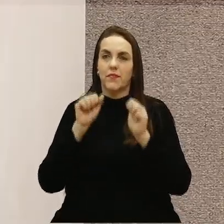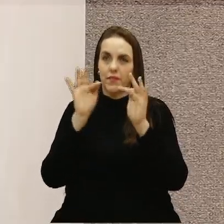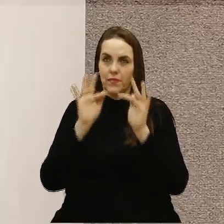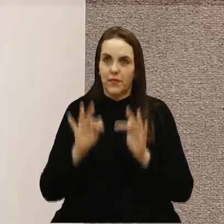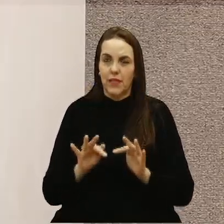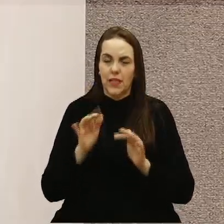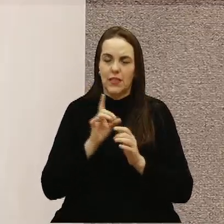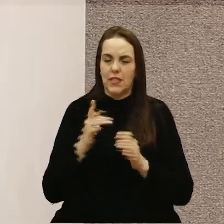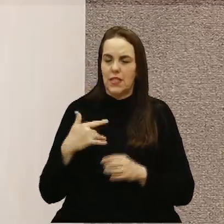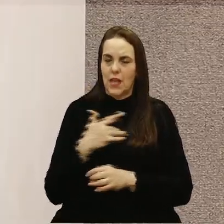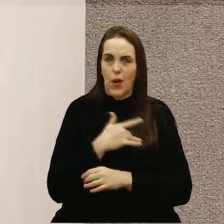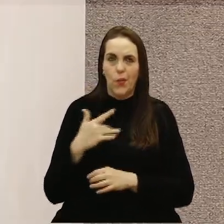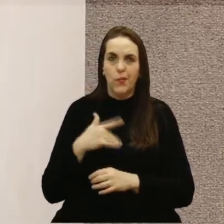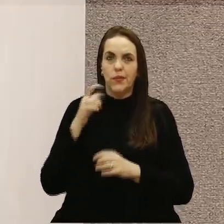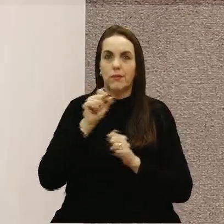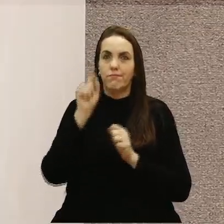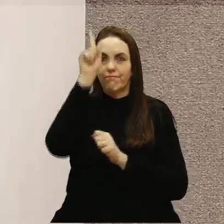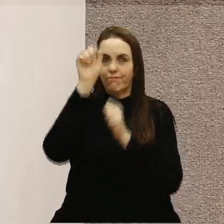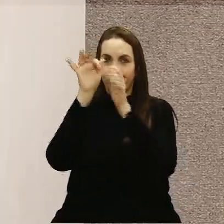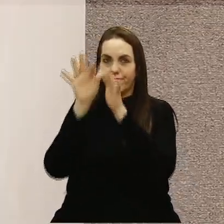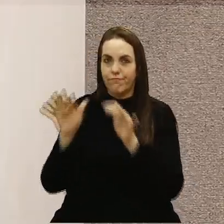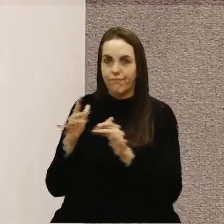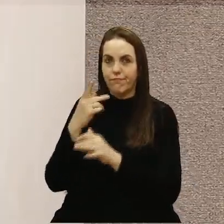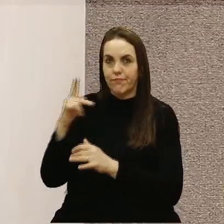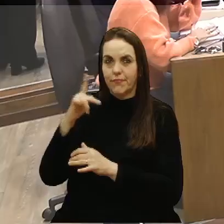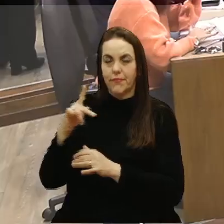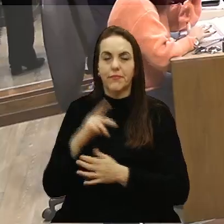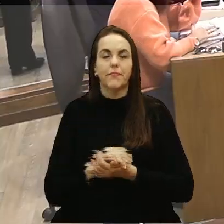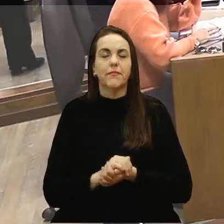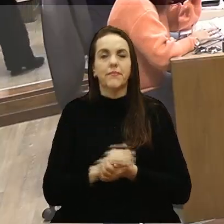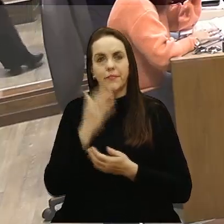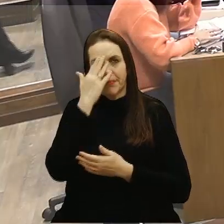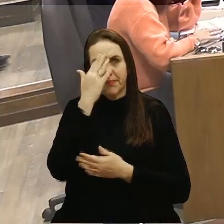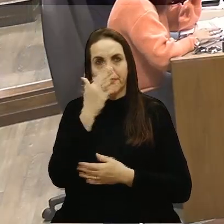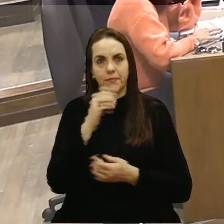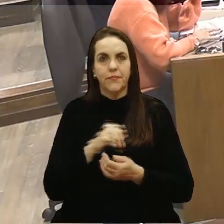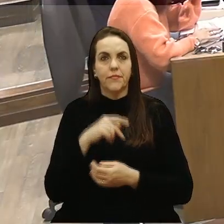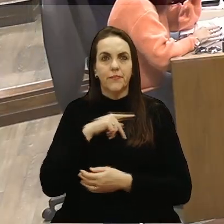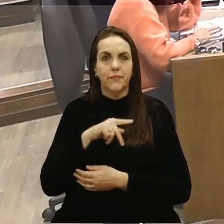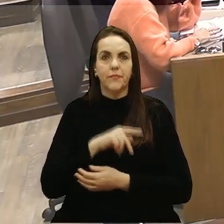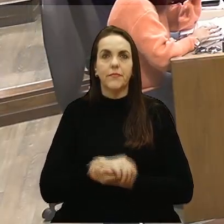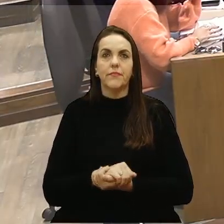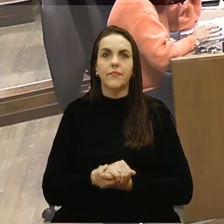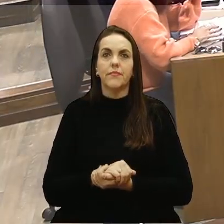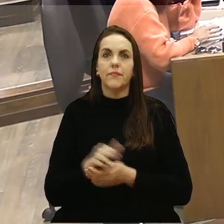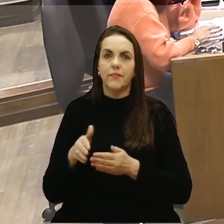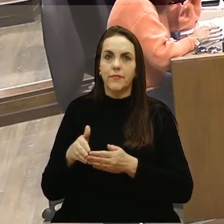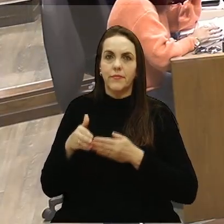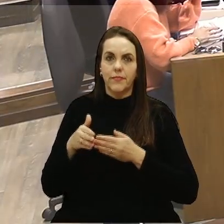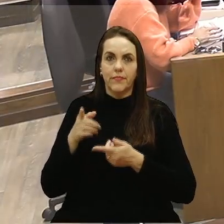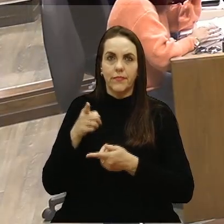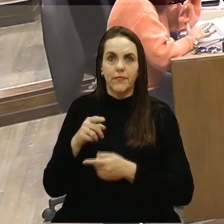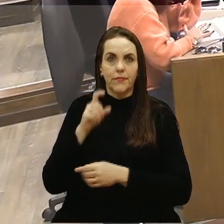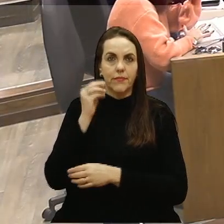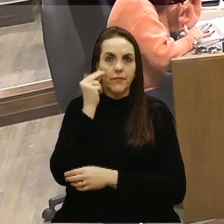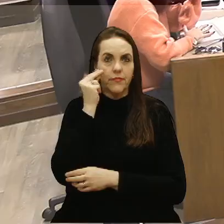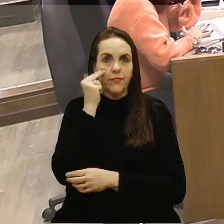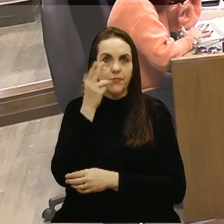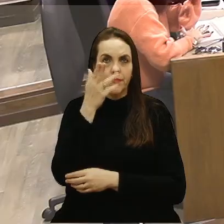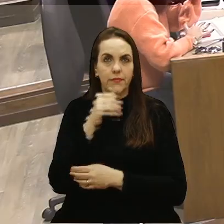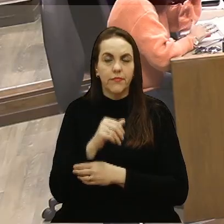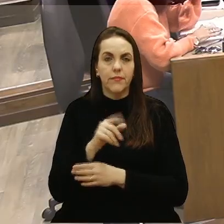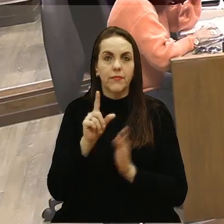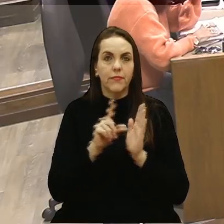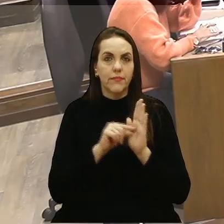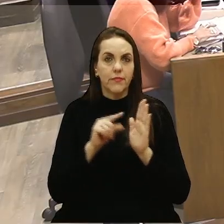bênçãos divinas sobre a sua vida. Era isso, presidente. Muito obrigado. Obrigado, vereador Caleb. Presidente, uma questão de ordem. Pois não. Em acordo com o artigo 209,